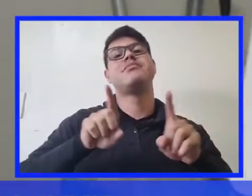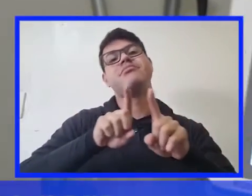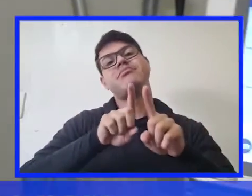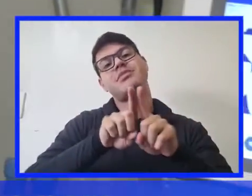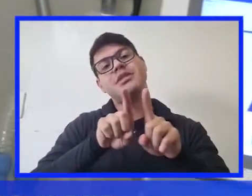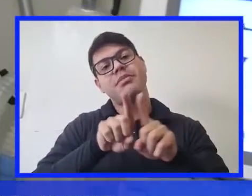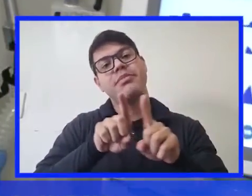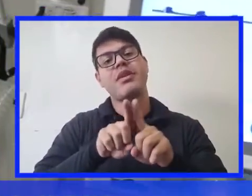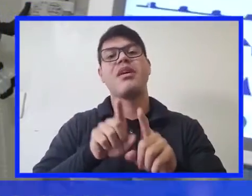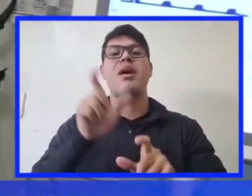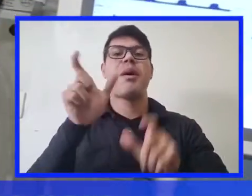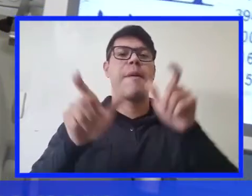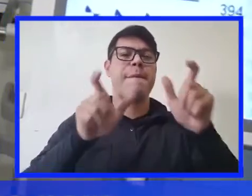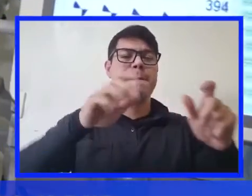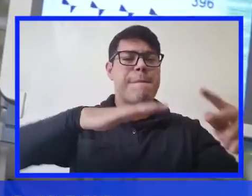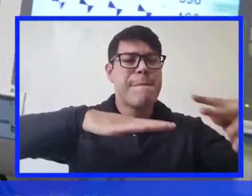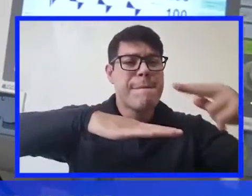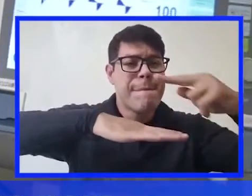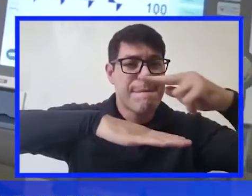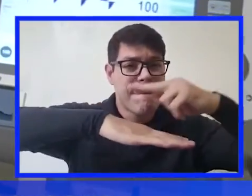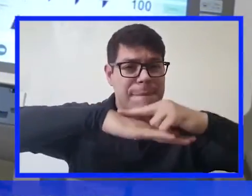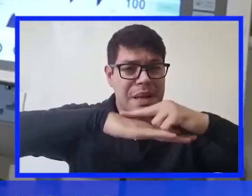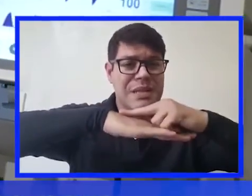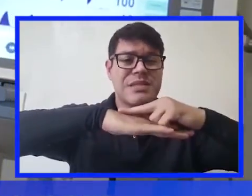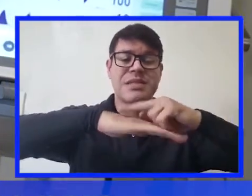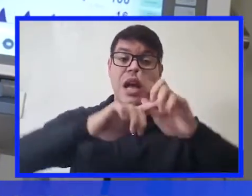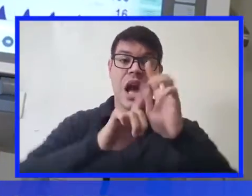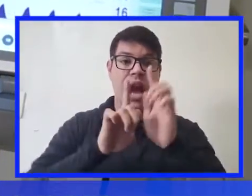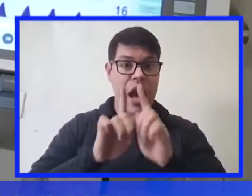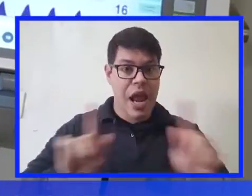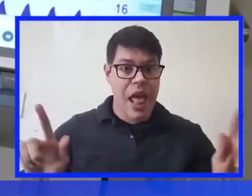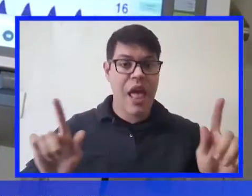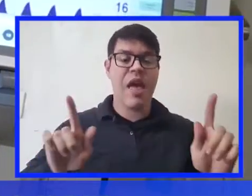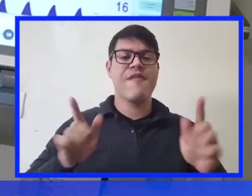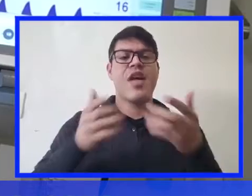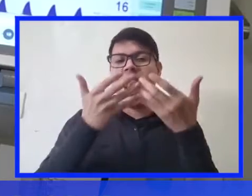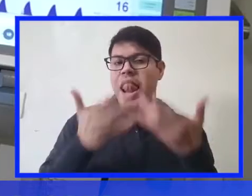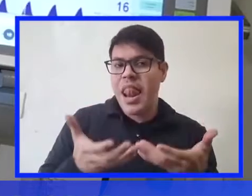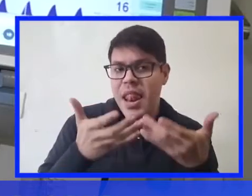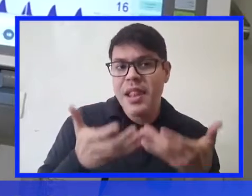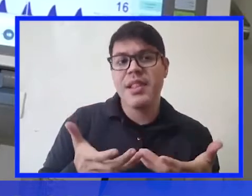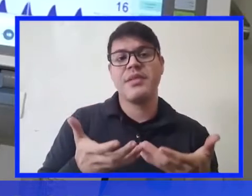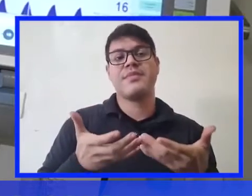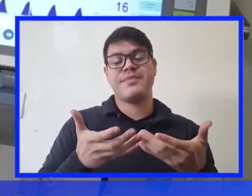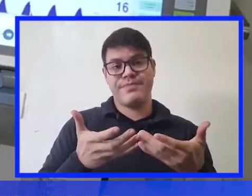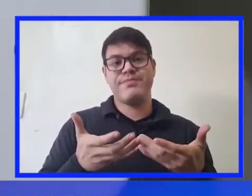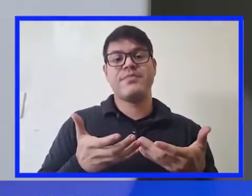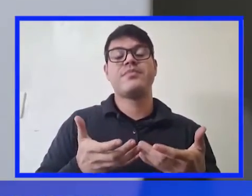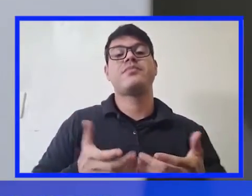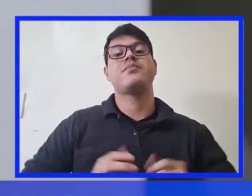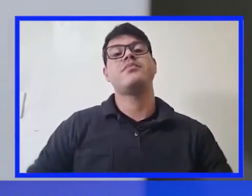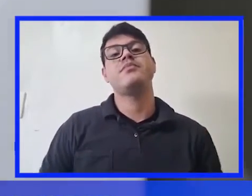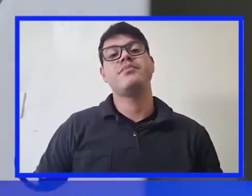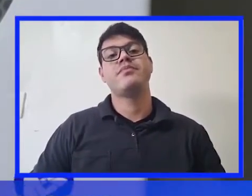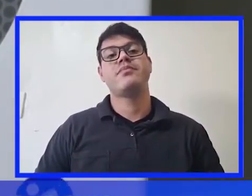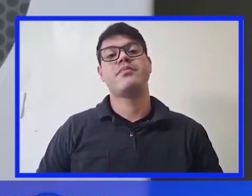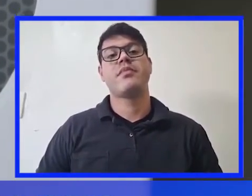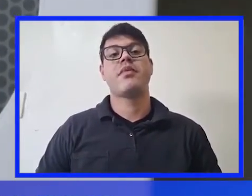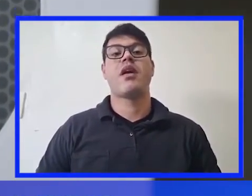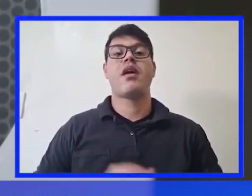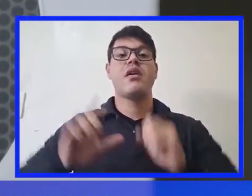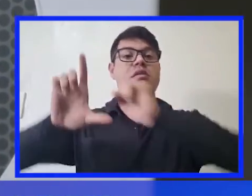do paciente que porventura chega grave aqui, os médicos são treinados para dar o primeiro atendimento, e esses